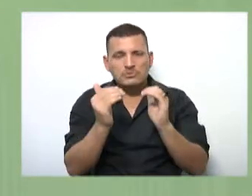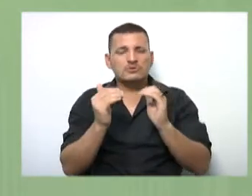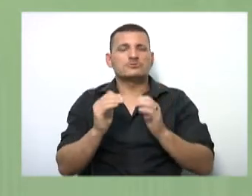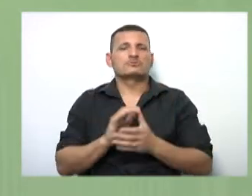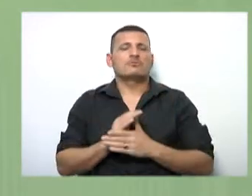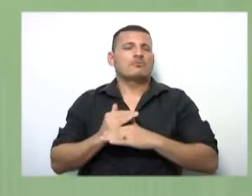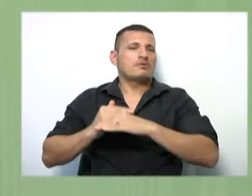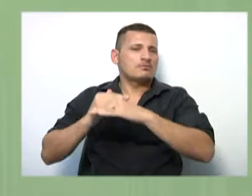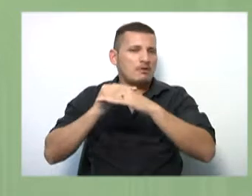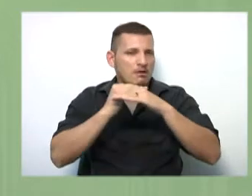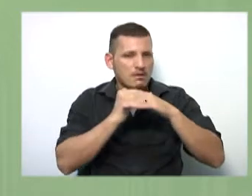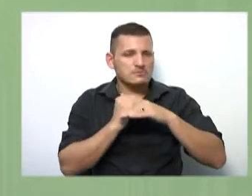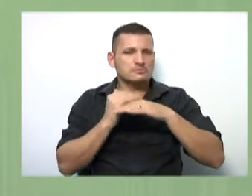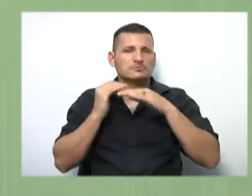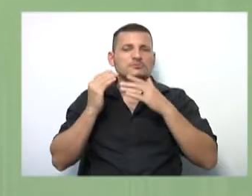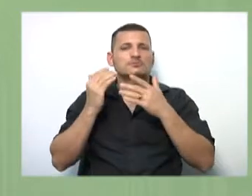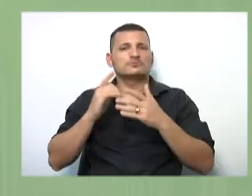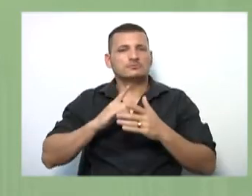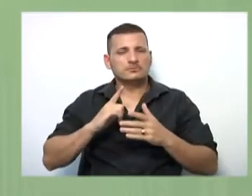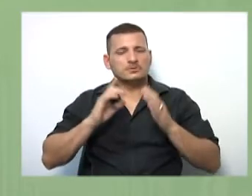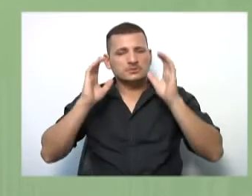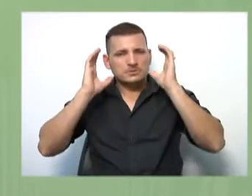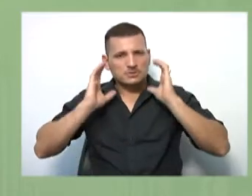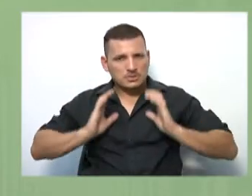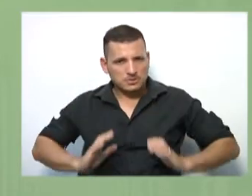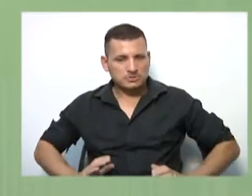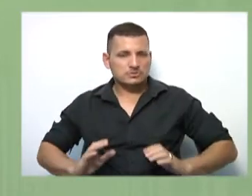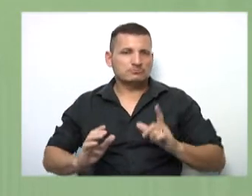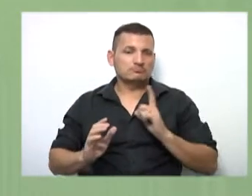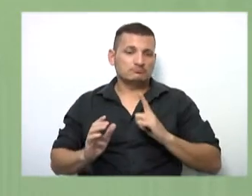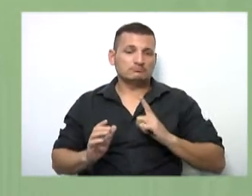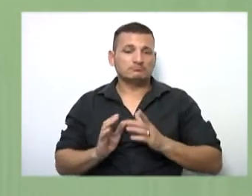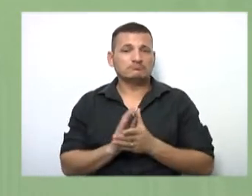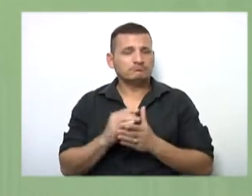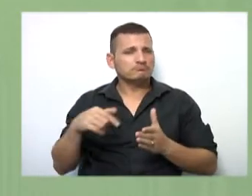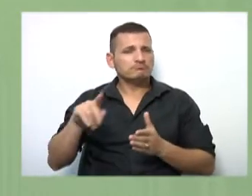comunidade e a cooperação. A gente vai ver que existem muitas